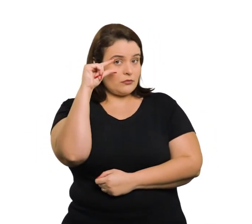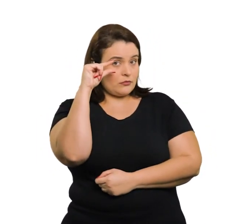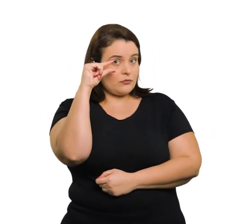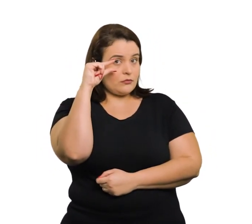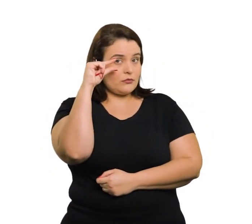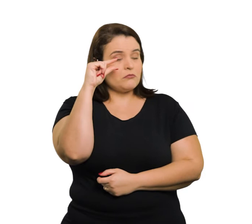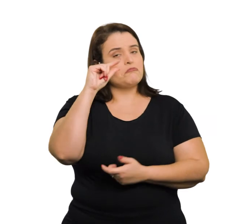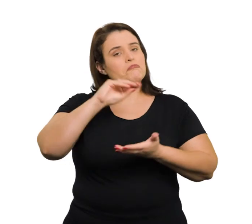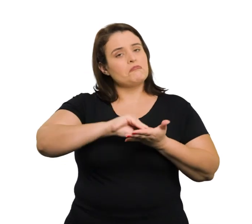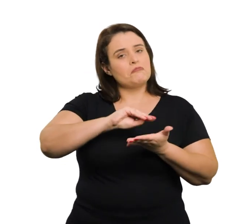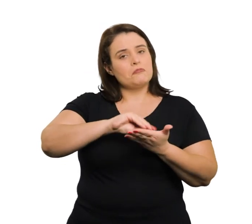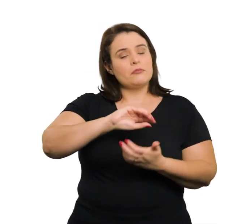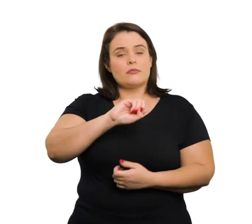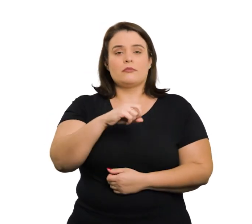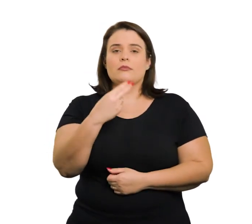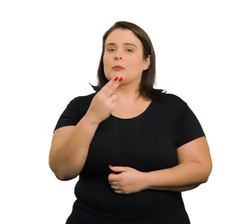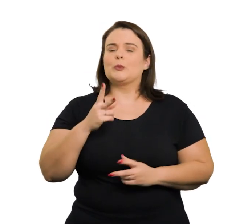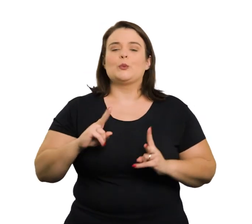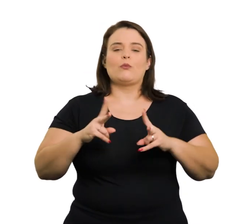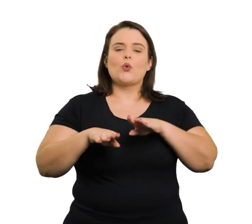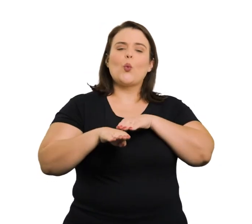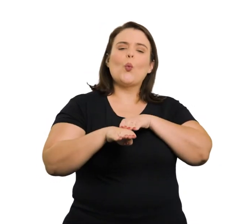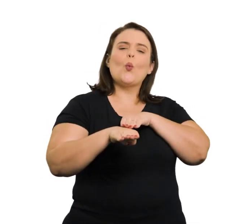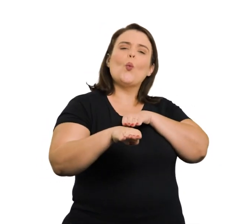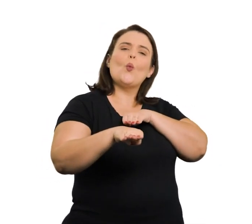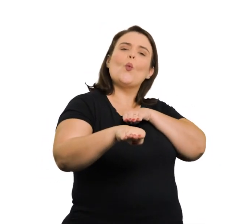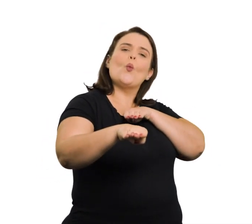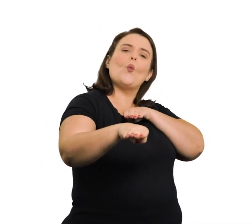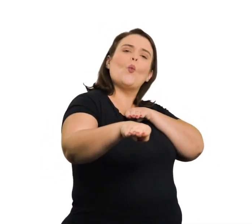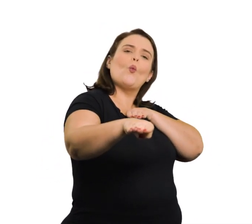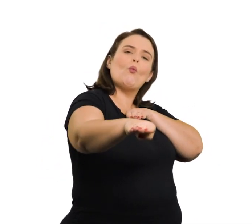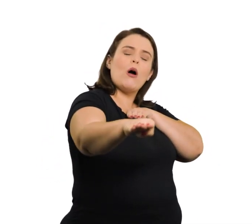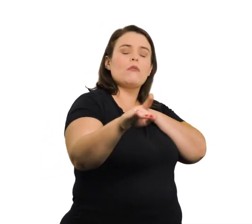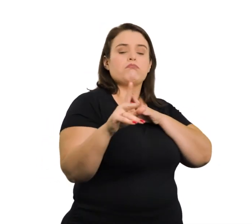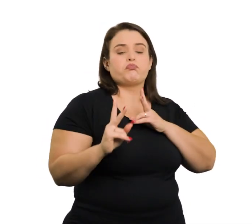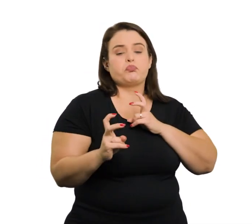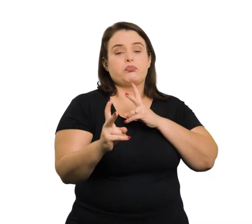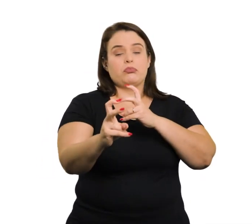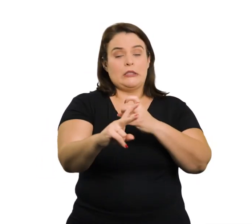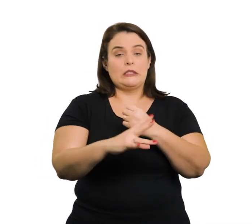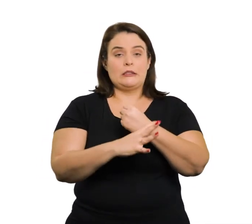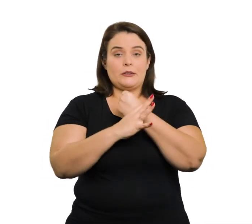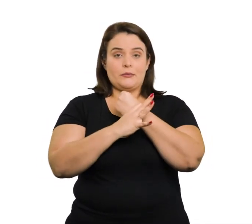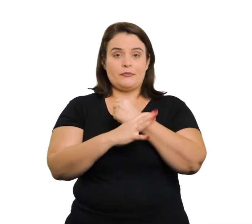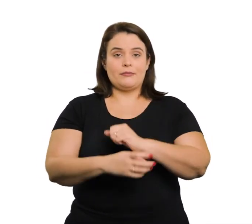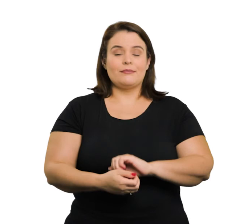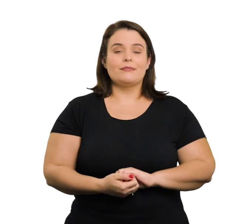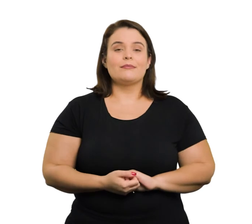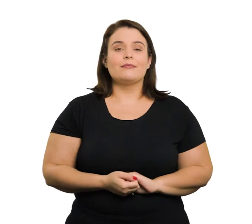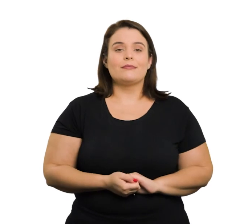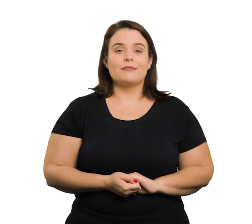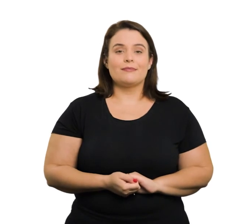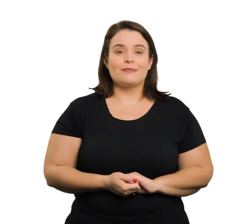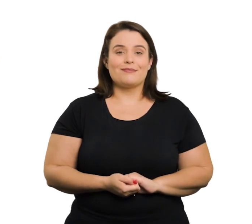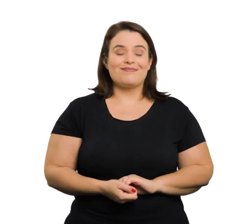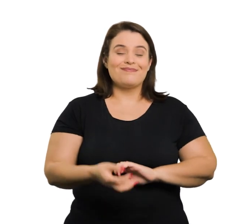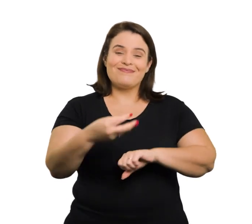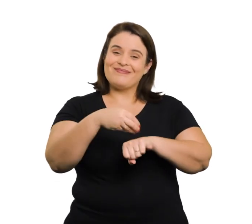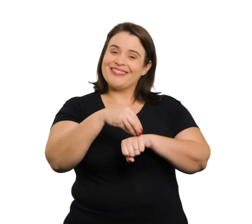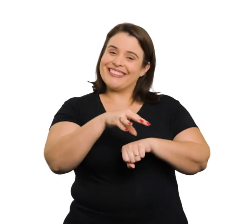ou baixa visão quando da ausência ou descontinuidade de linha-guia identificável e segura.